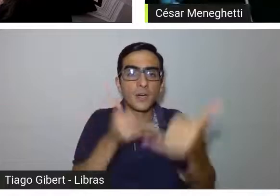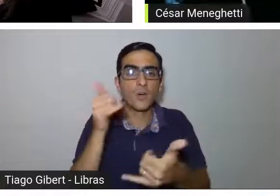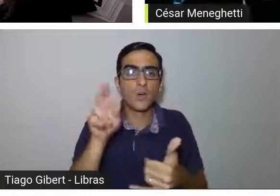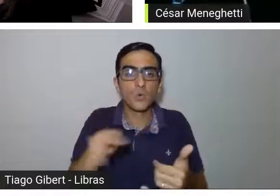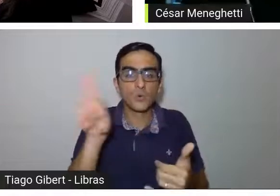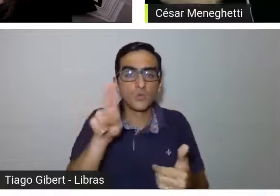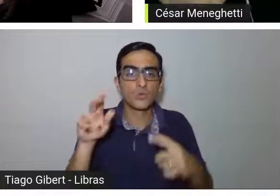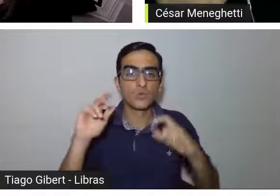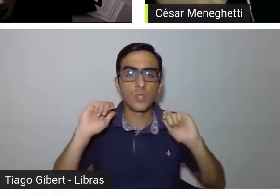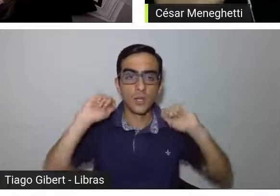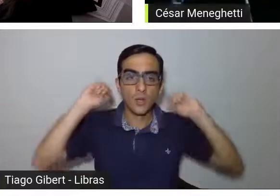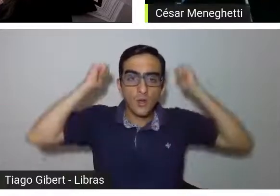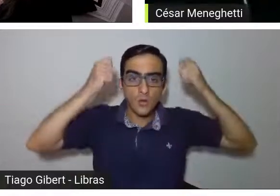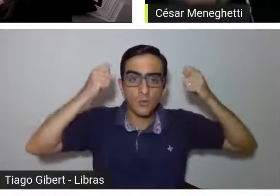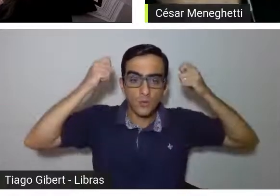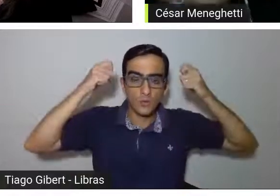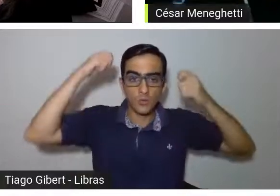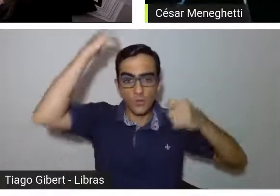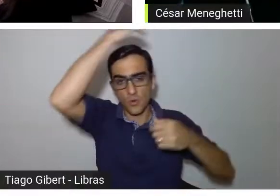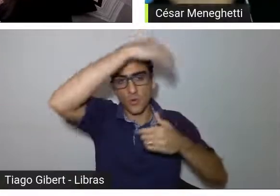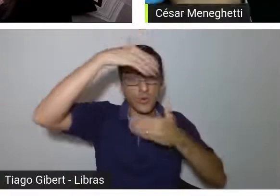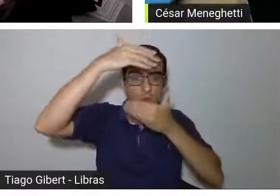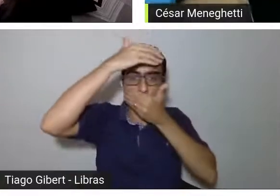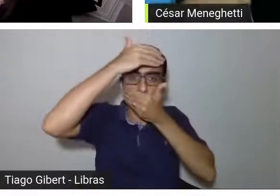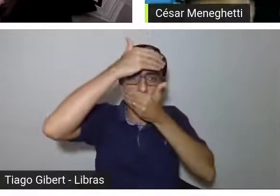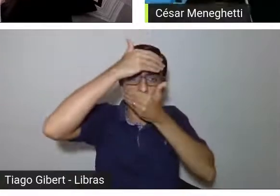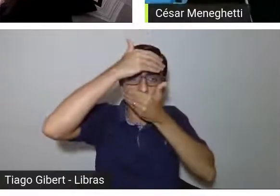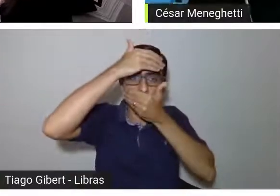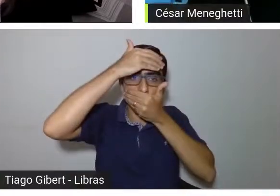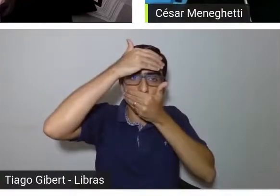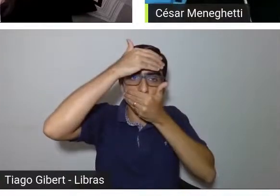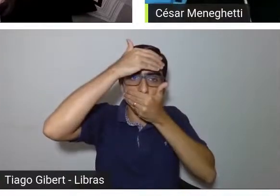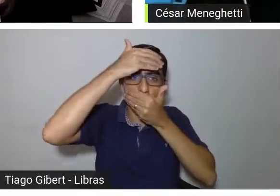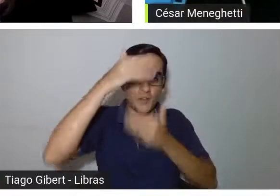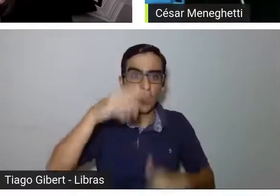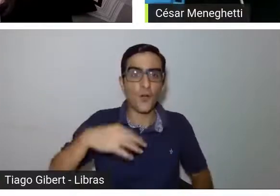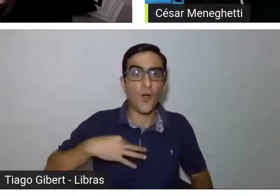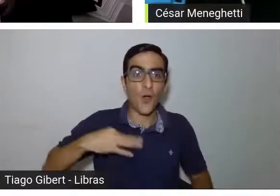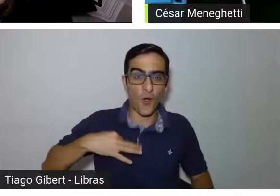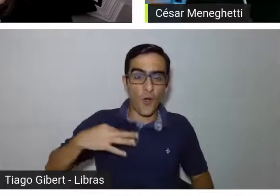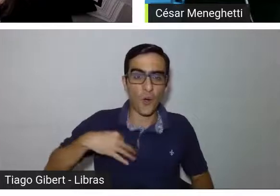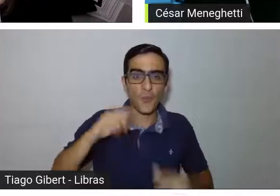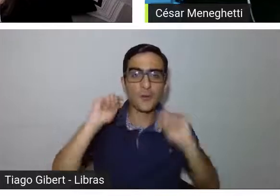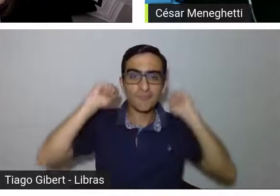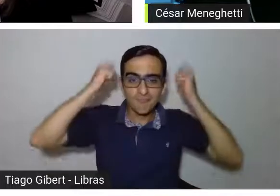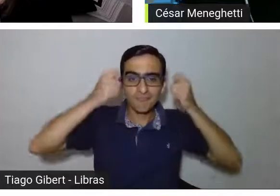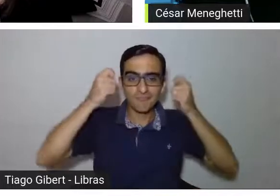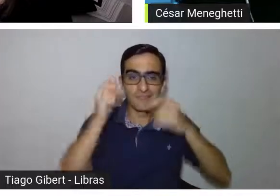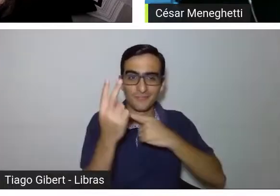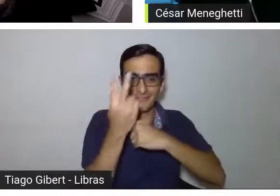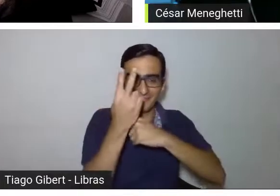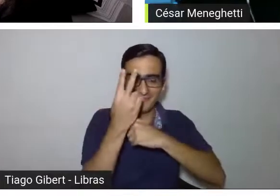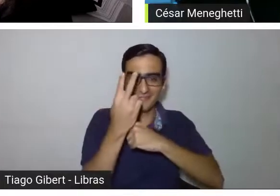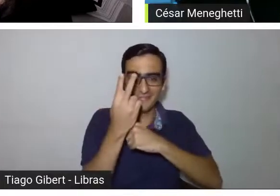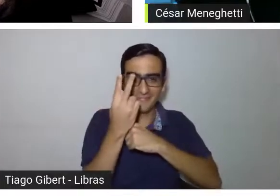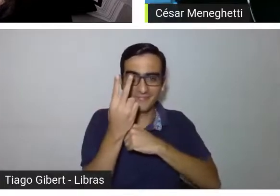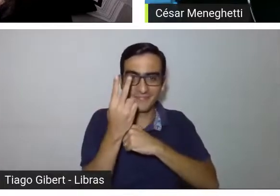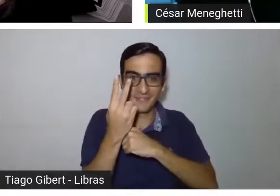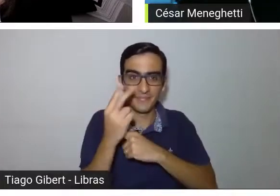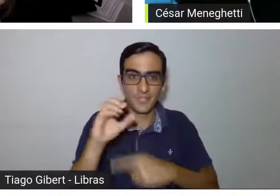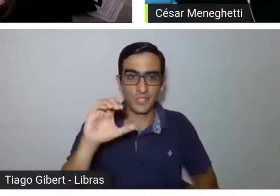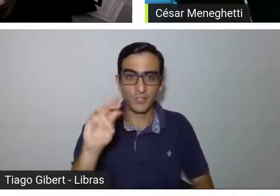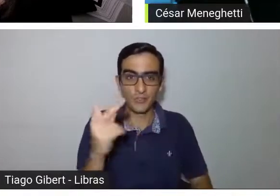usa uma burca lá, uma coisa para proteger a cabeça. Ela começou a brincar com esse